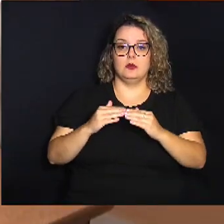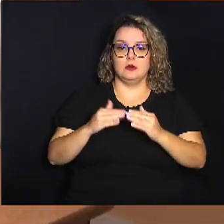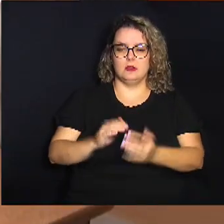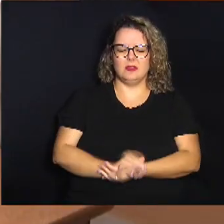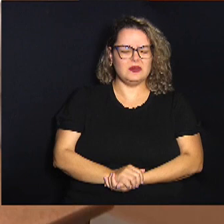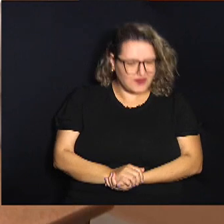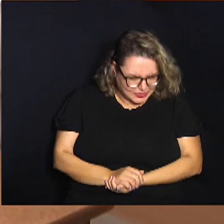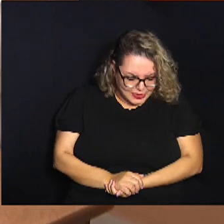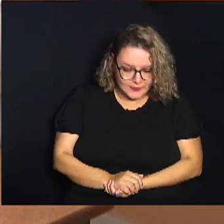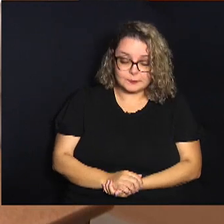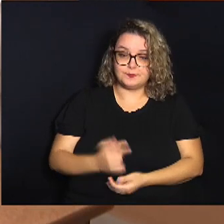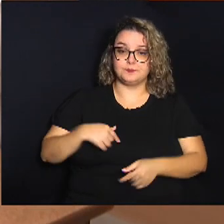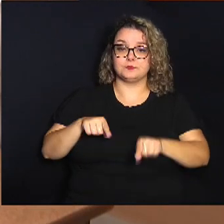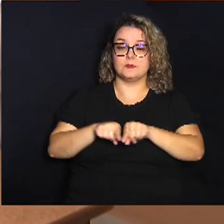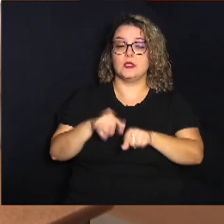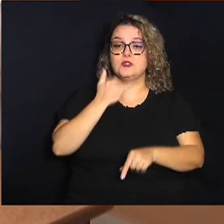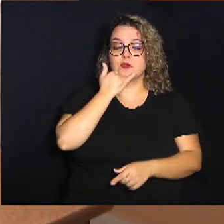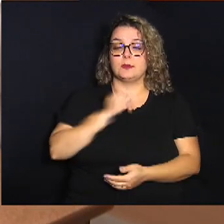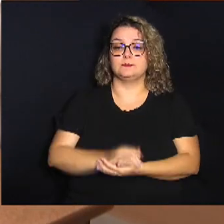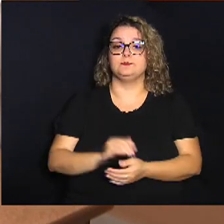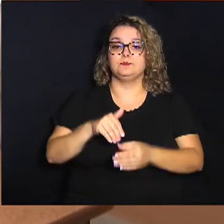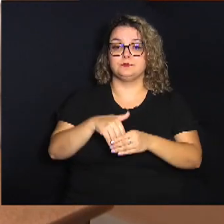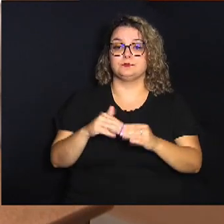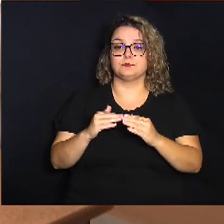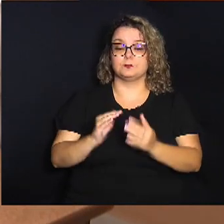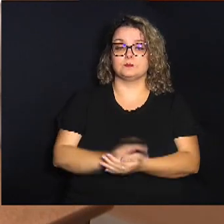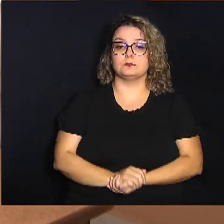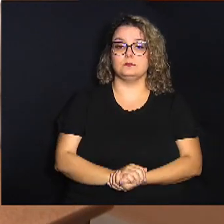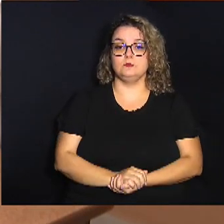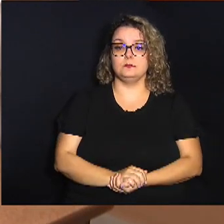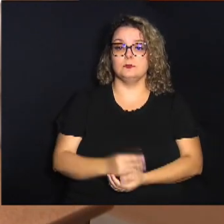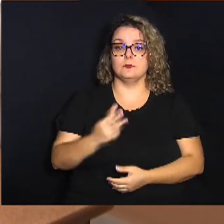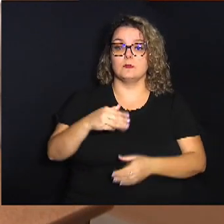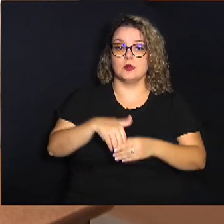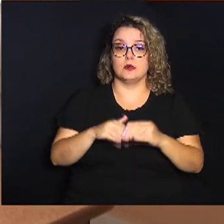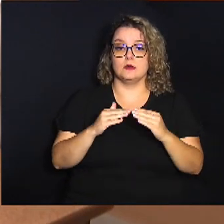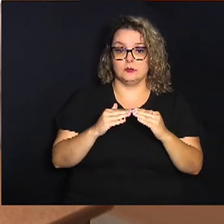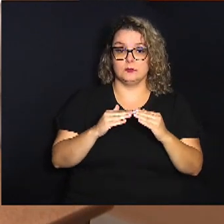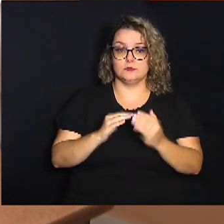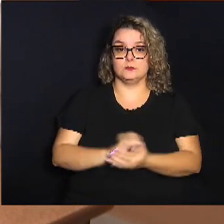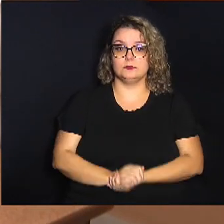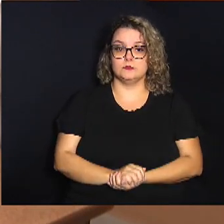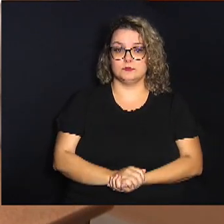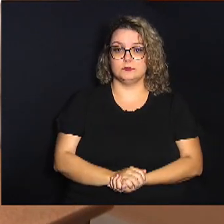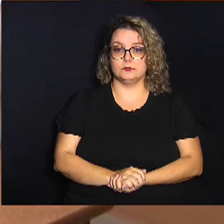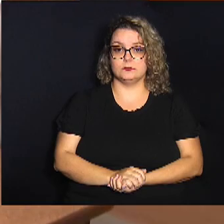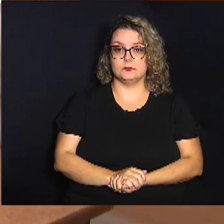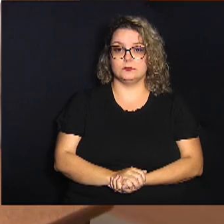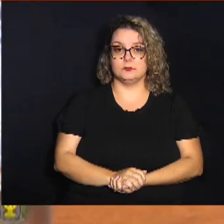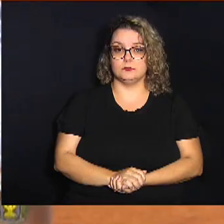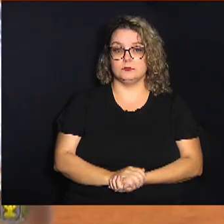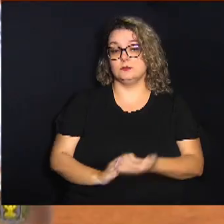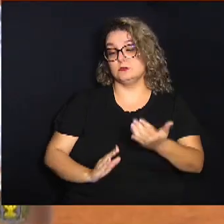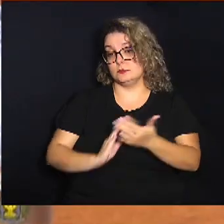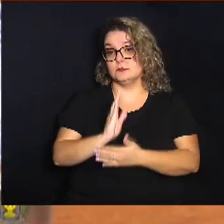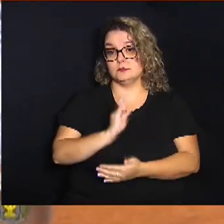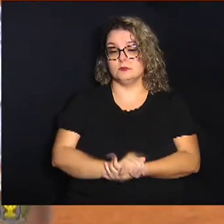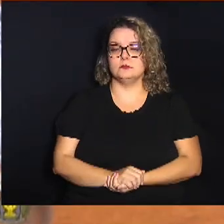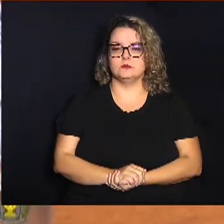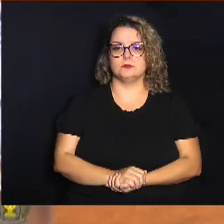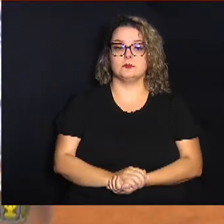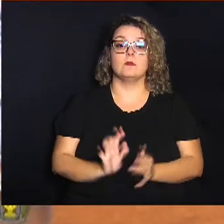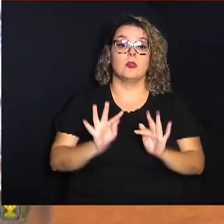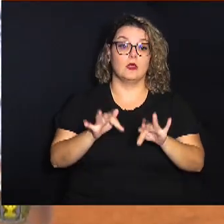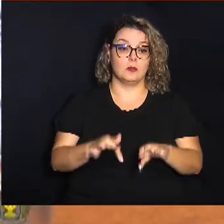sigo o relator, voto favorável. E com três votos favoráveis está então assim aprovado. Por fim,